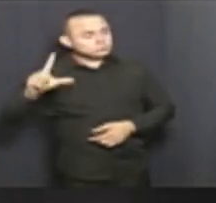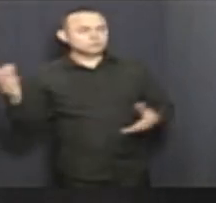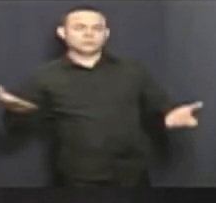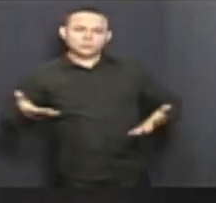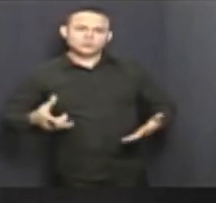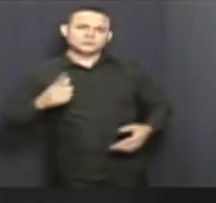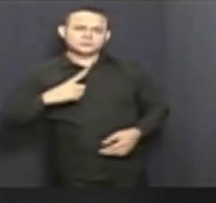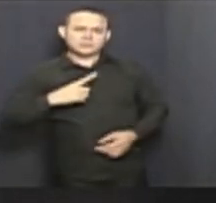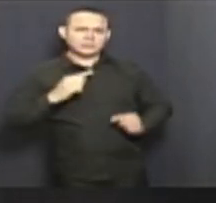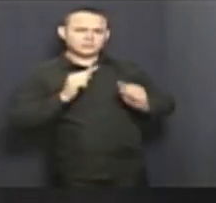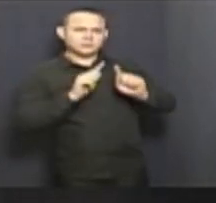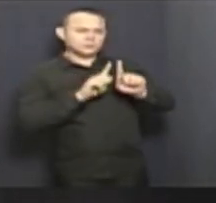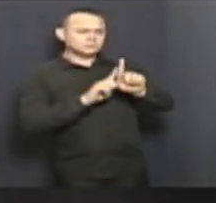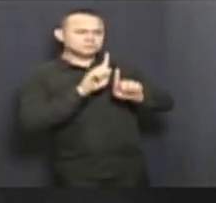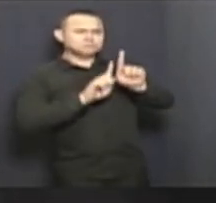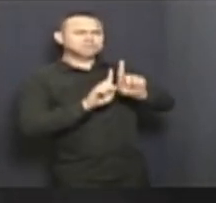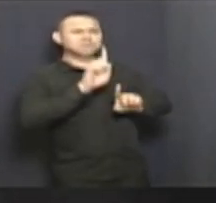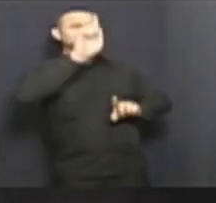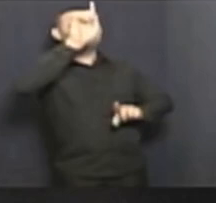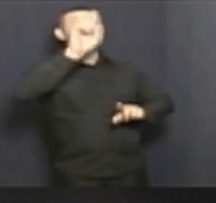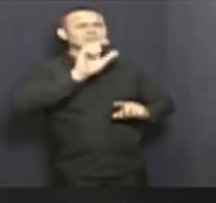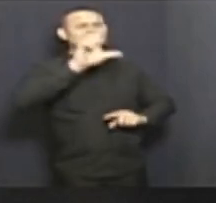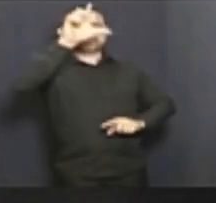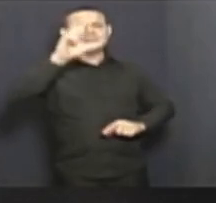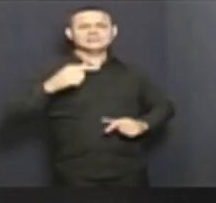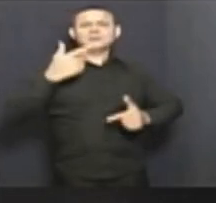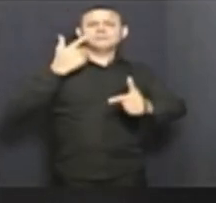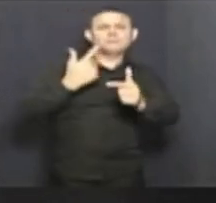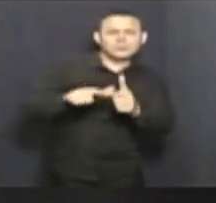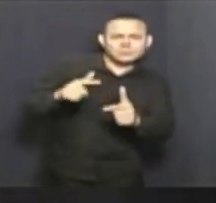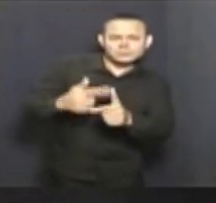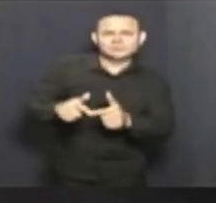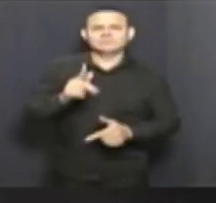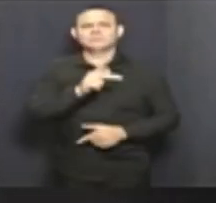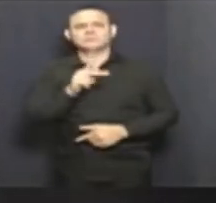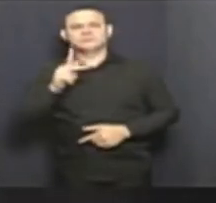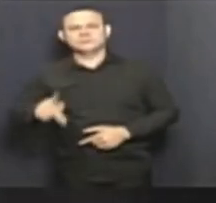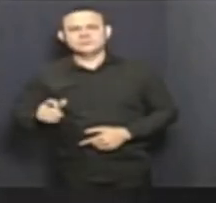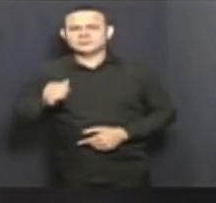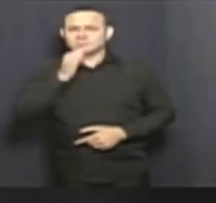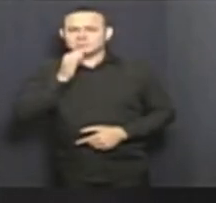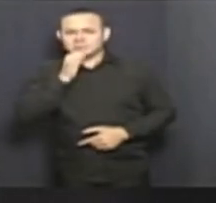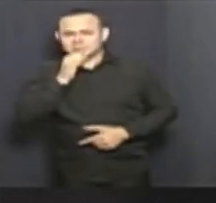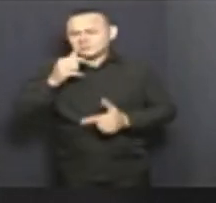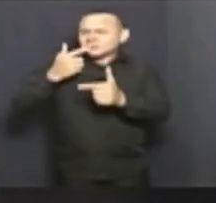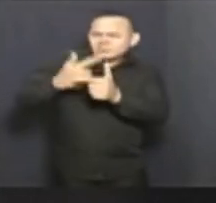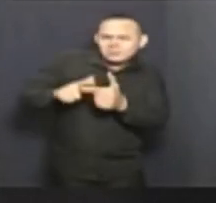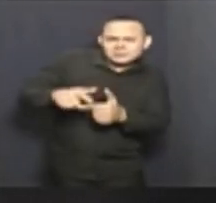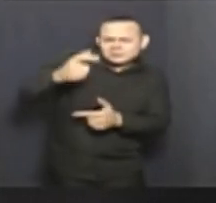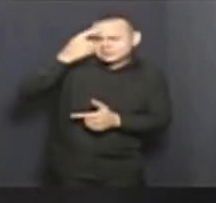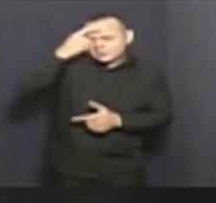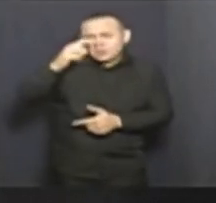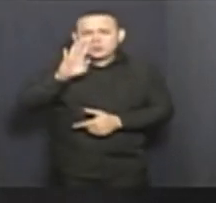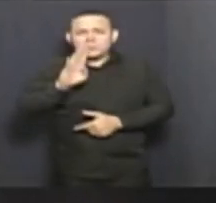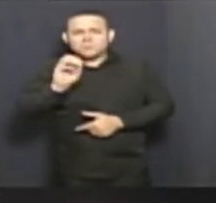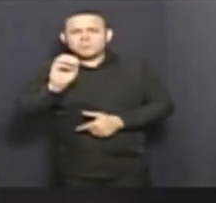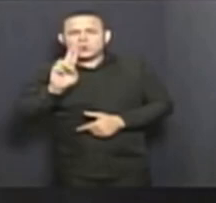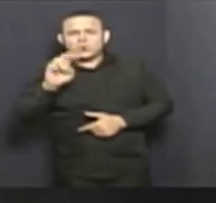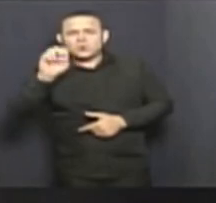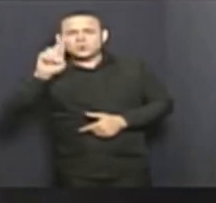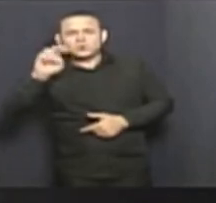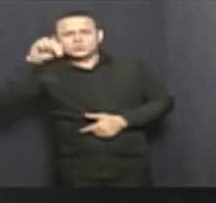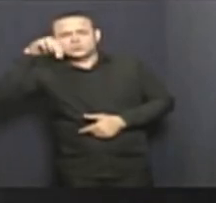por exemplo de problemas com os professores com síndrome de burnout o professor fica